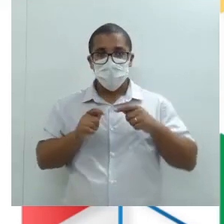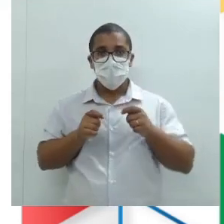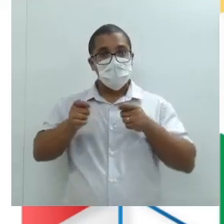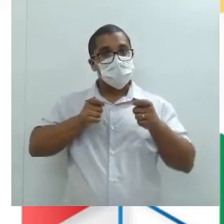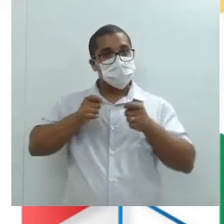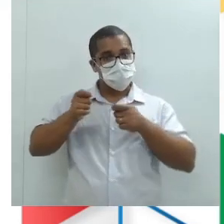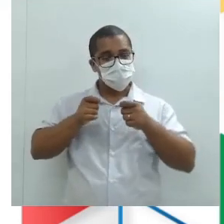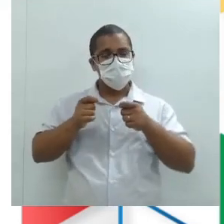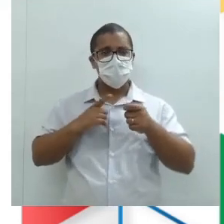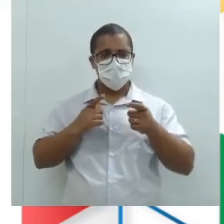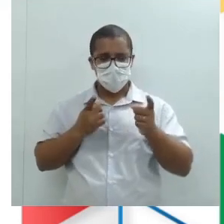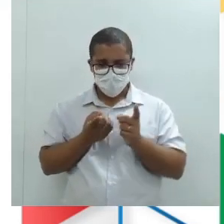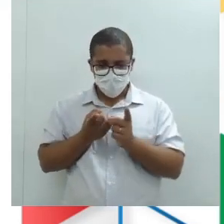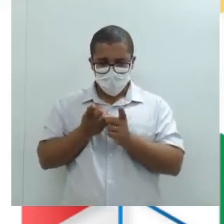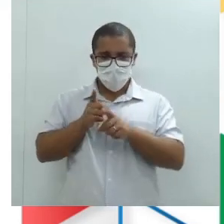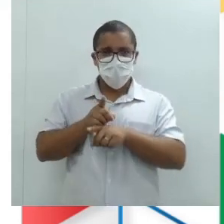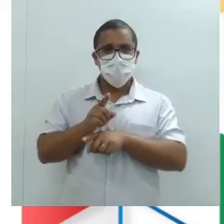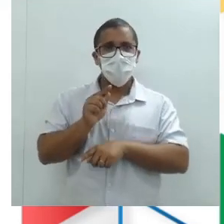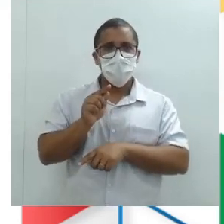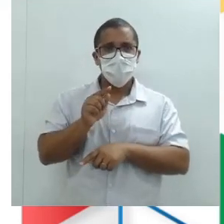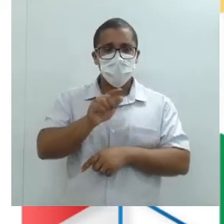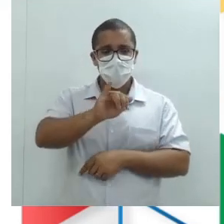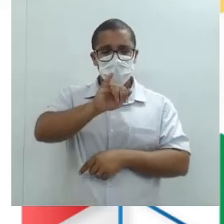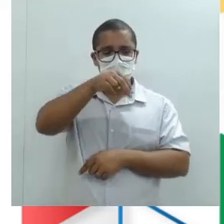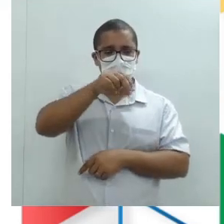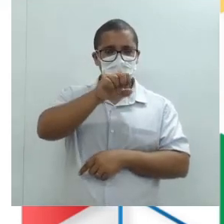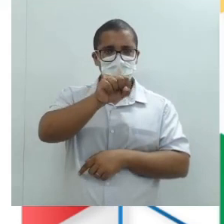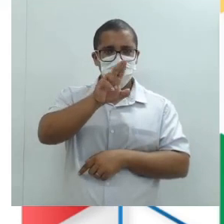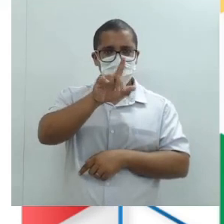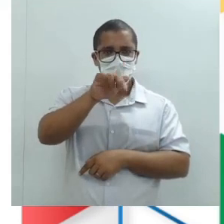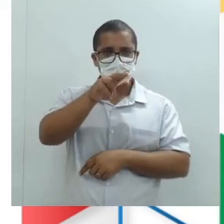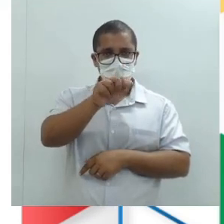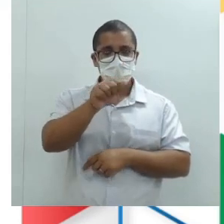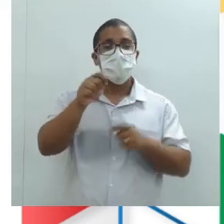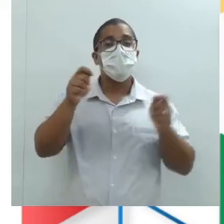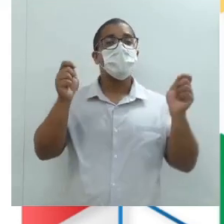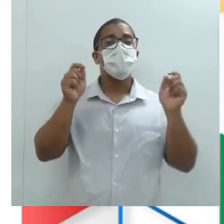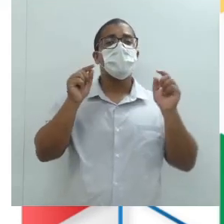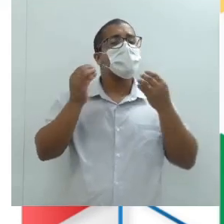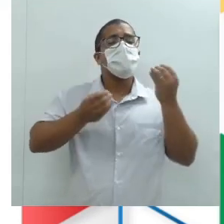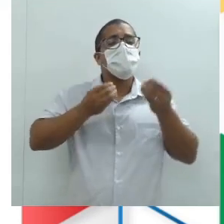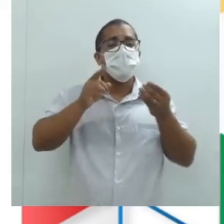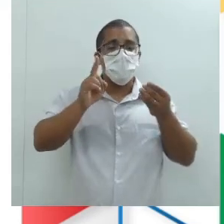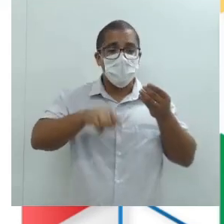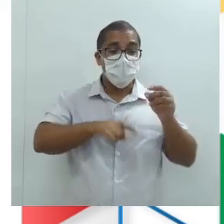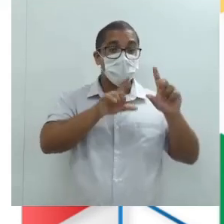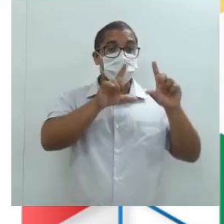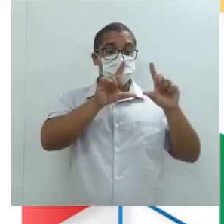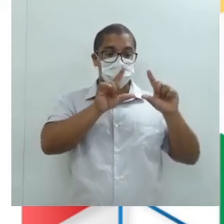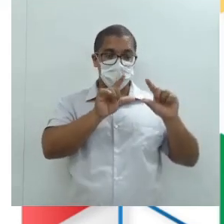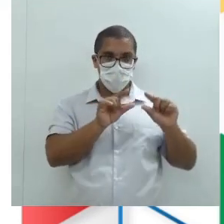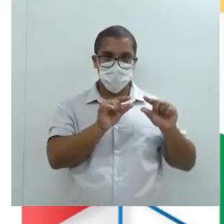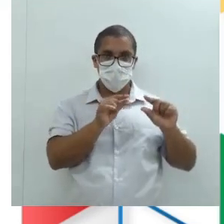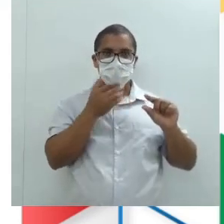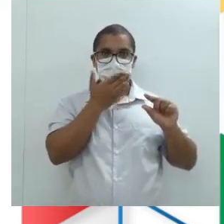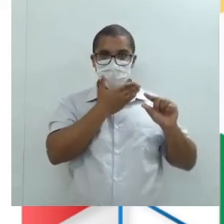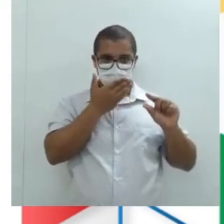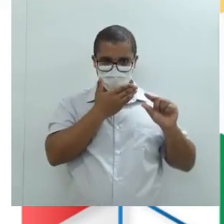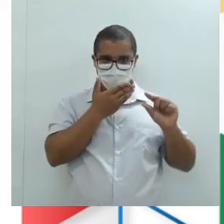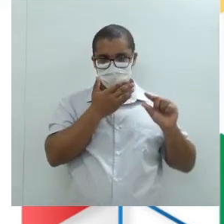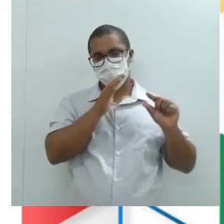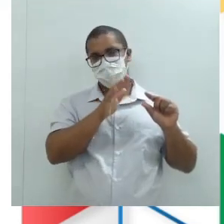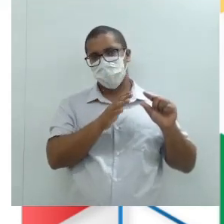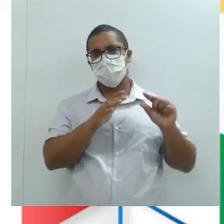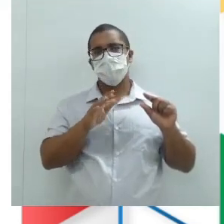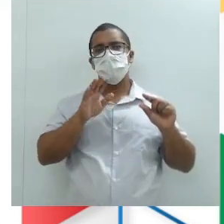ações opostas. A insulina, ela vai atuar diminuindo o nível da glicose, né,